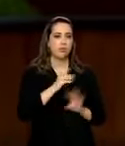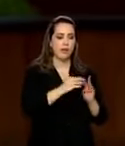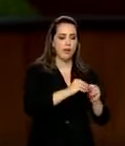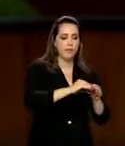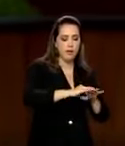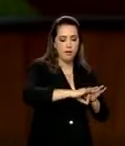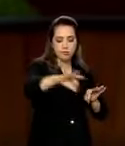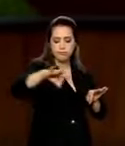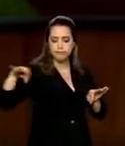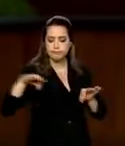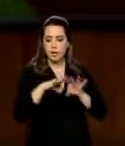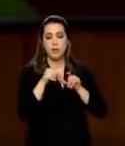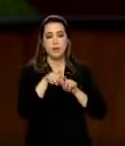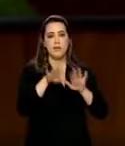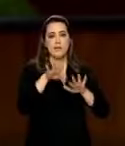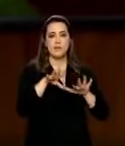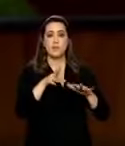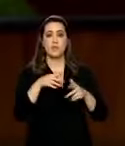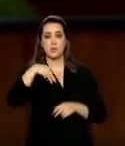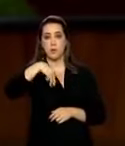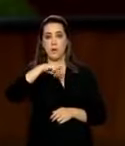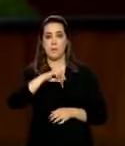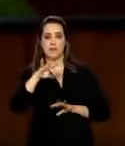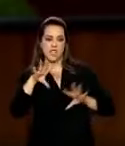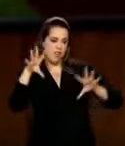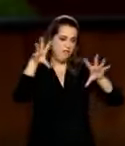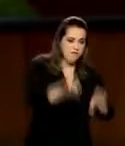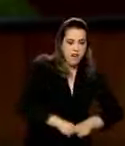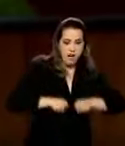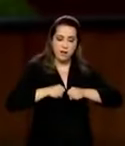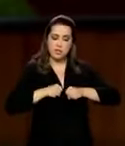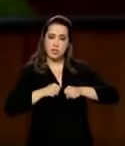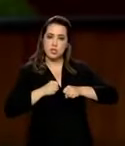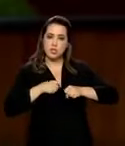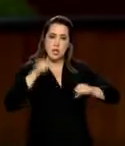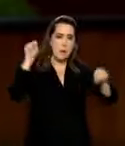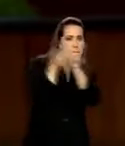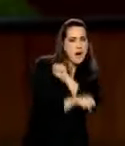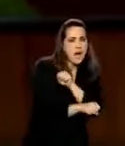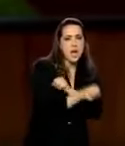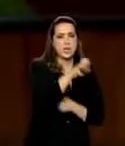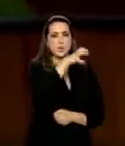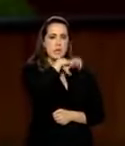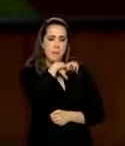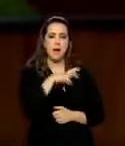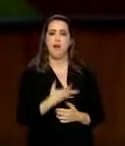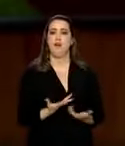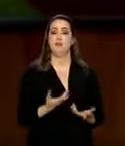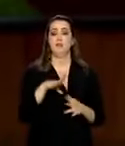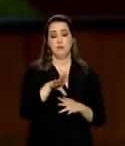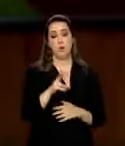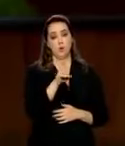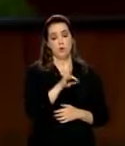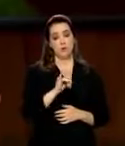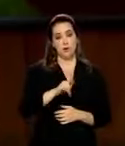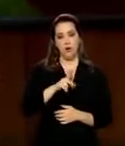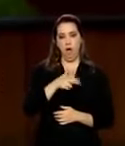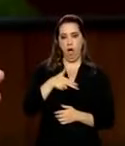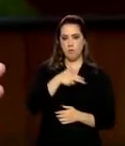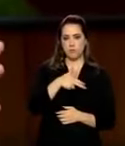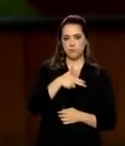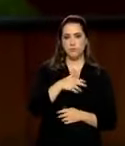e, de repente, você vê o MST invadindo, tocando fogo, matando a criação tua. Então, com as armas, nós